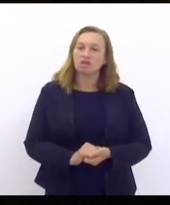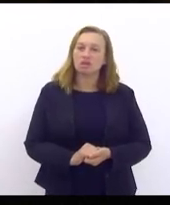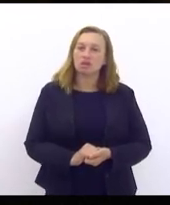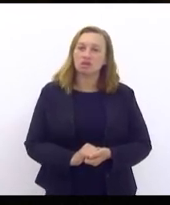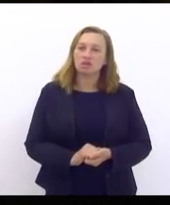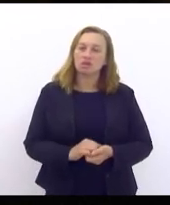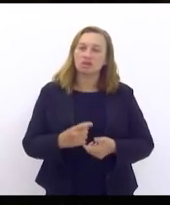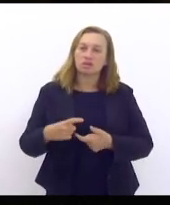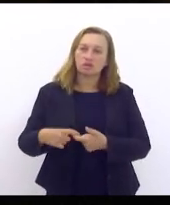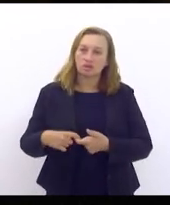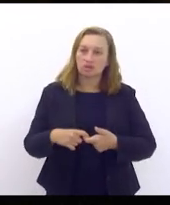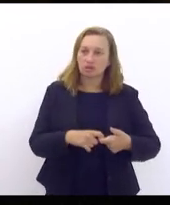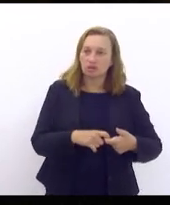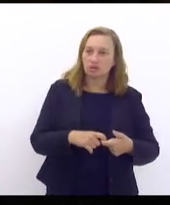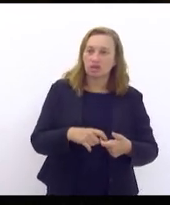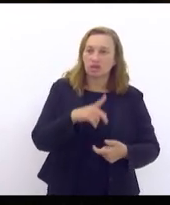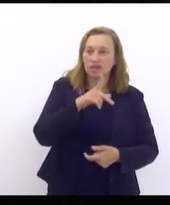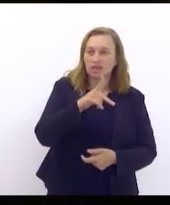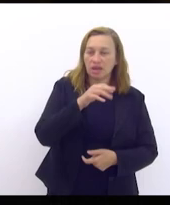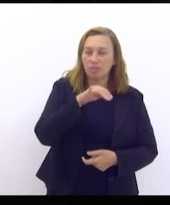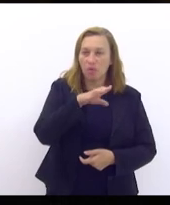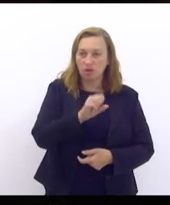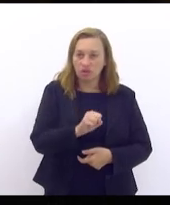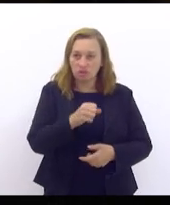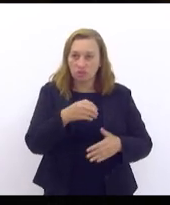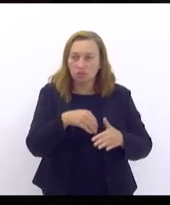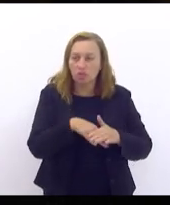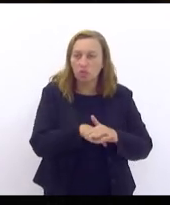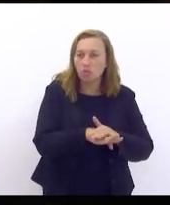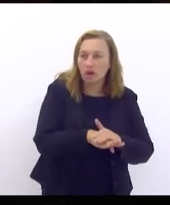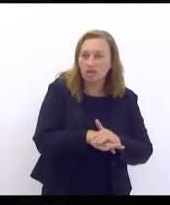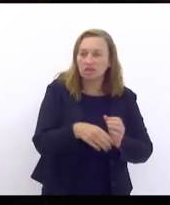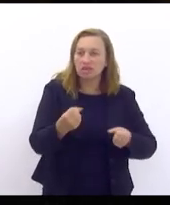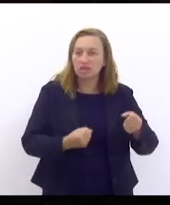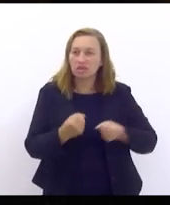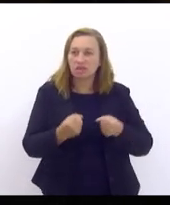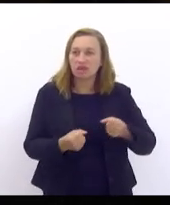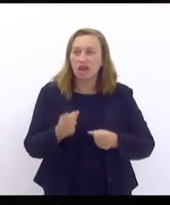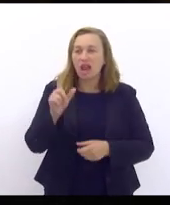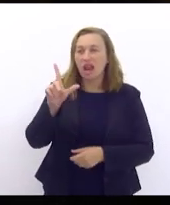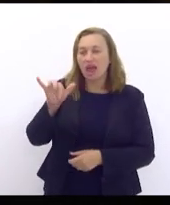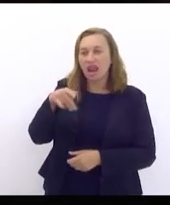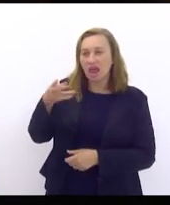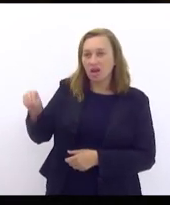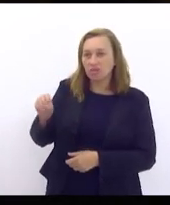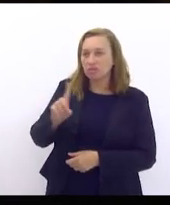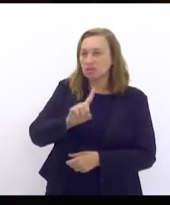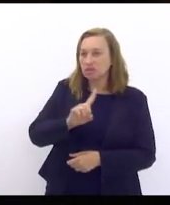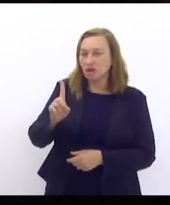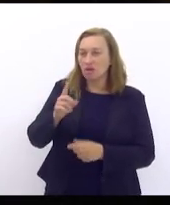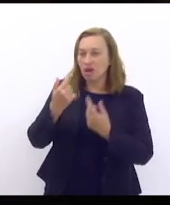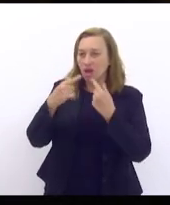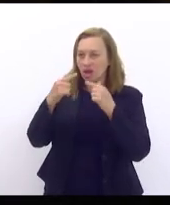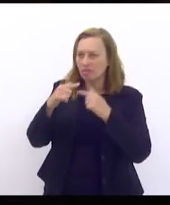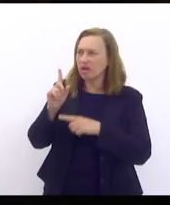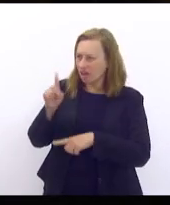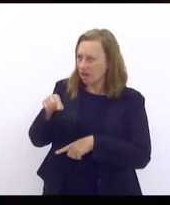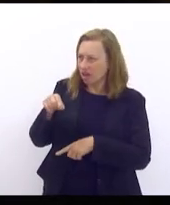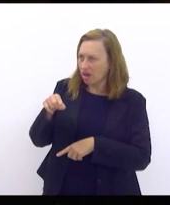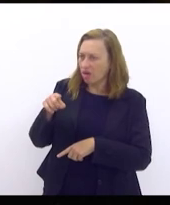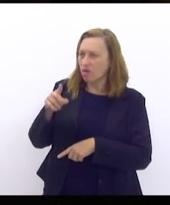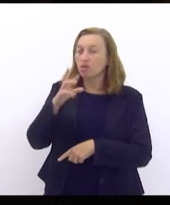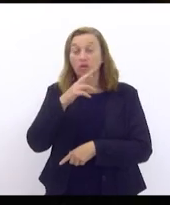de depósito, guarda de veículos, com direito, inclusive, a leilão de veículos não reclamados. É isso mesmo, Rodrigo